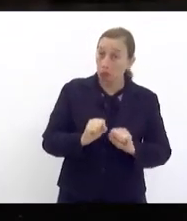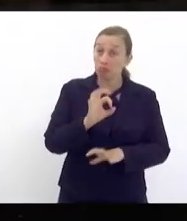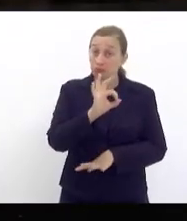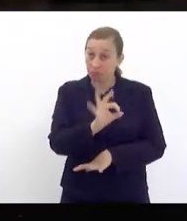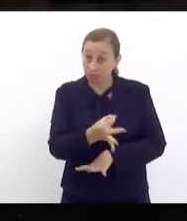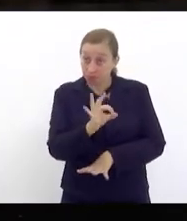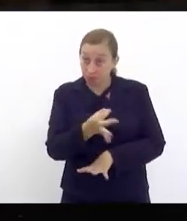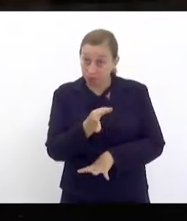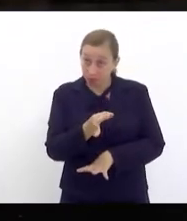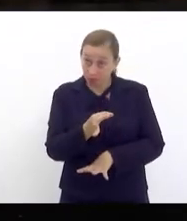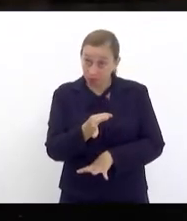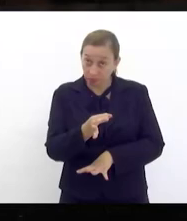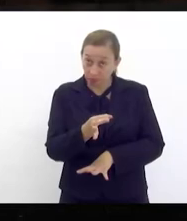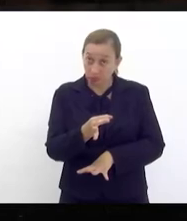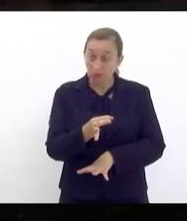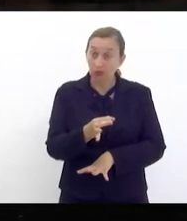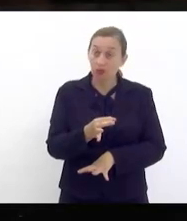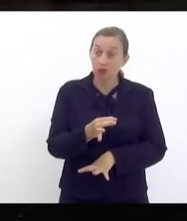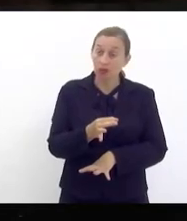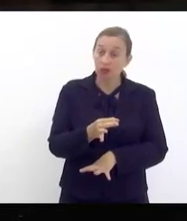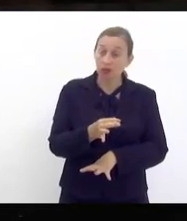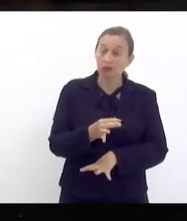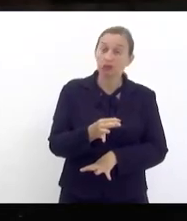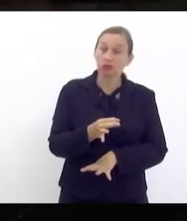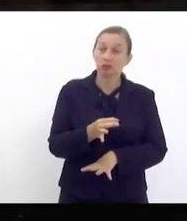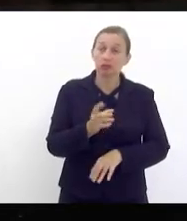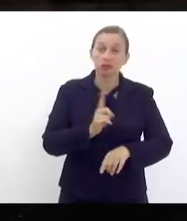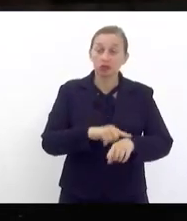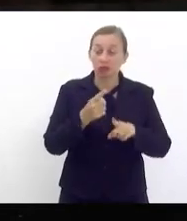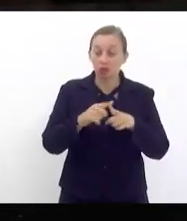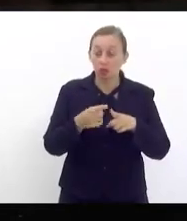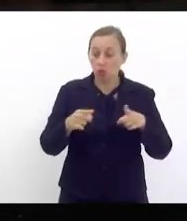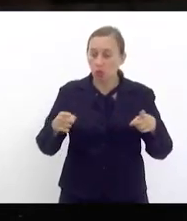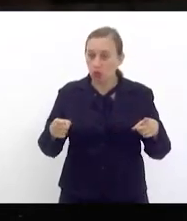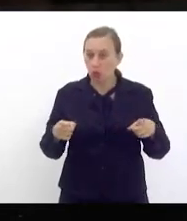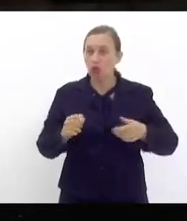finalmente, projetar no médio e longo prazo